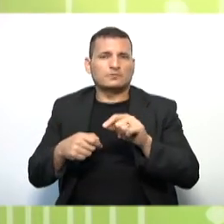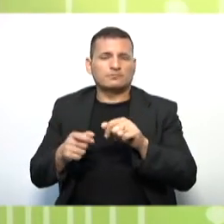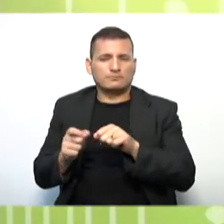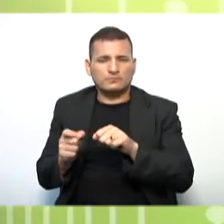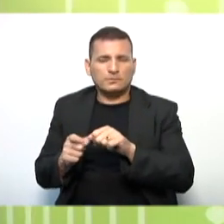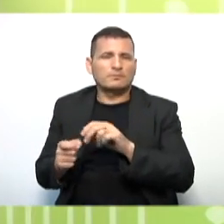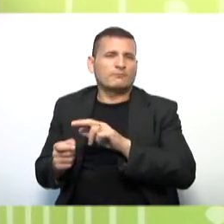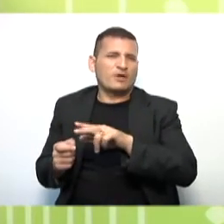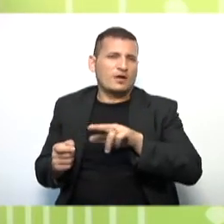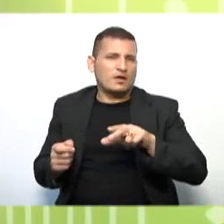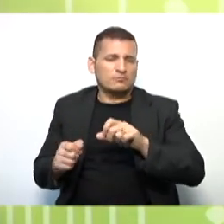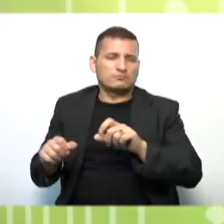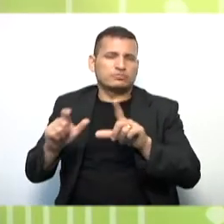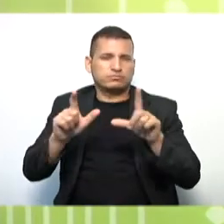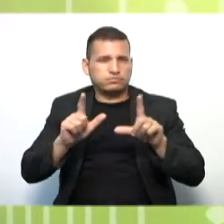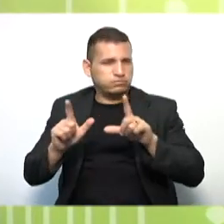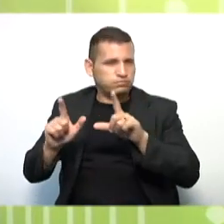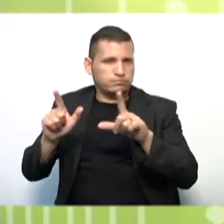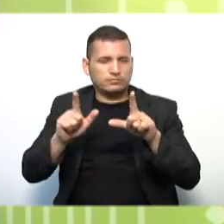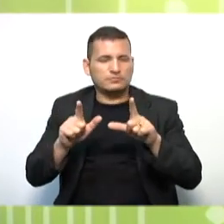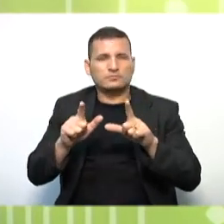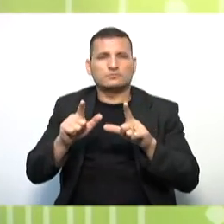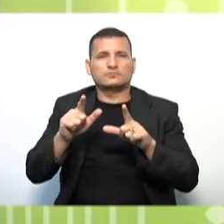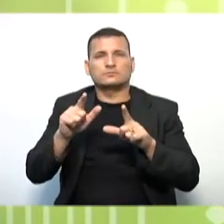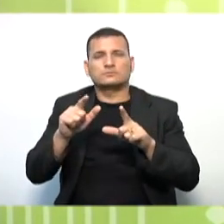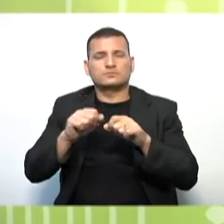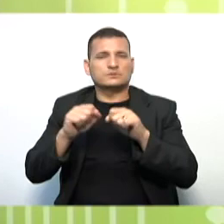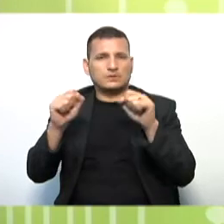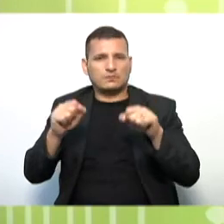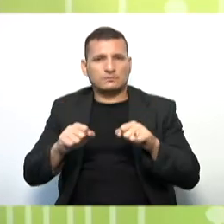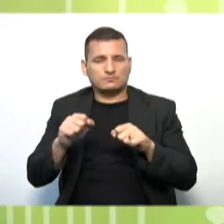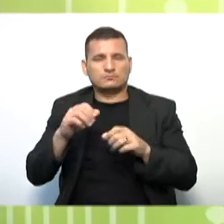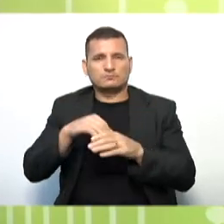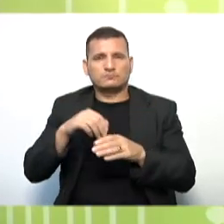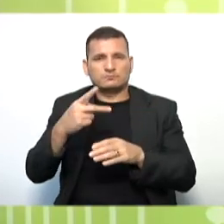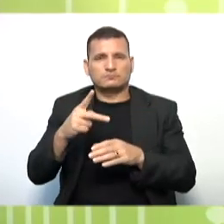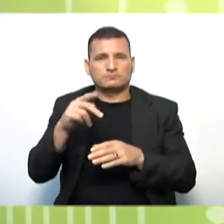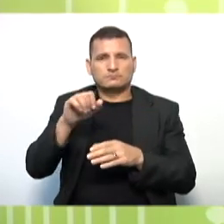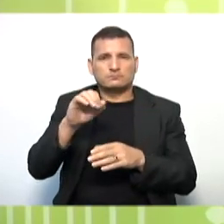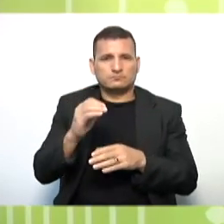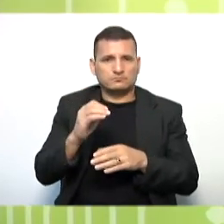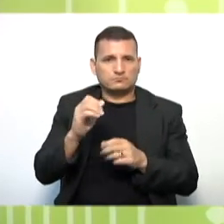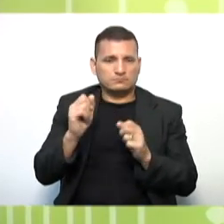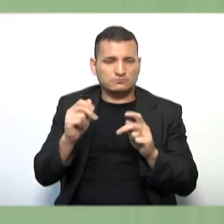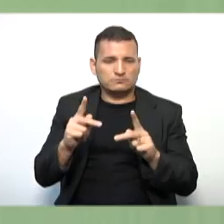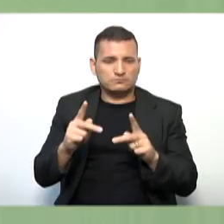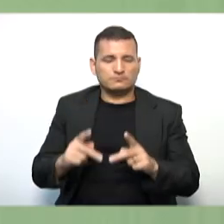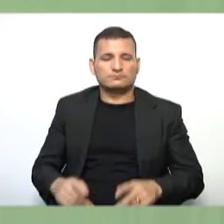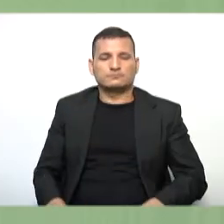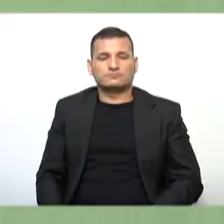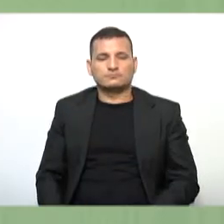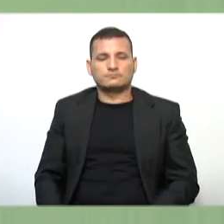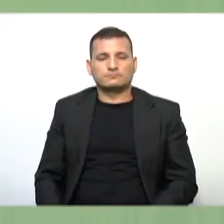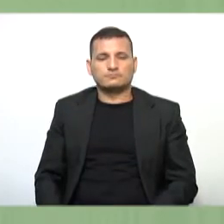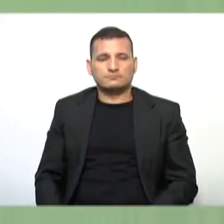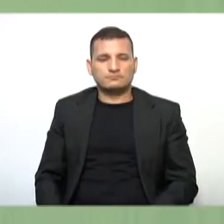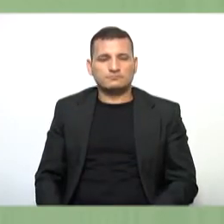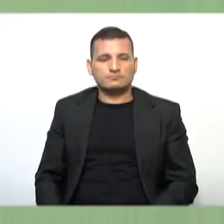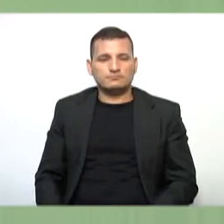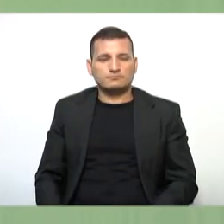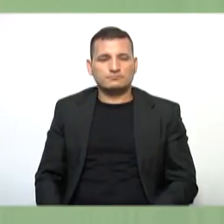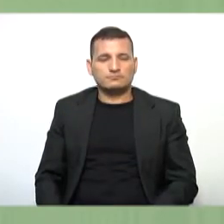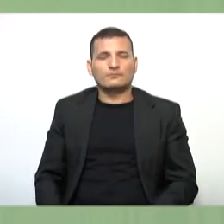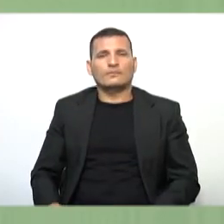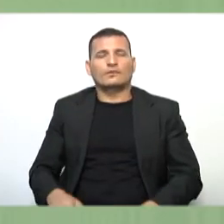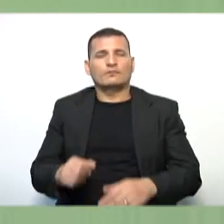executar muito mais softwares no seu sistema computacional, ok? Muito bem.